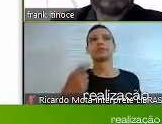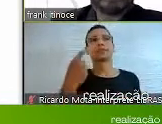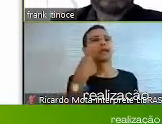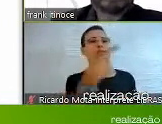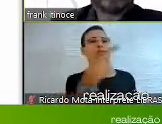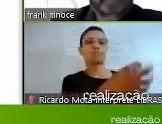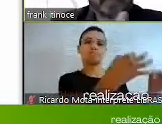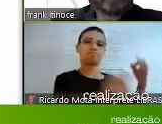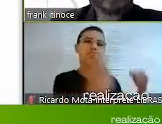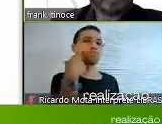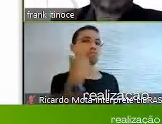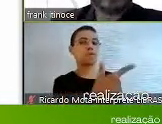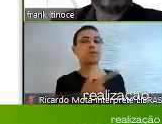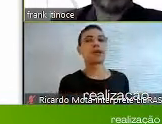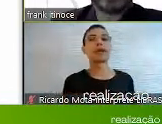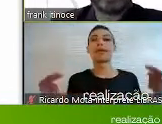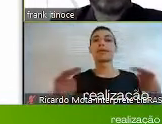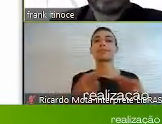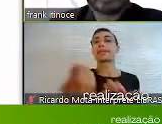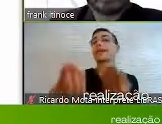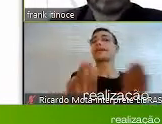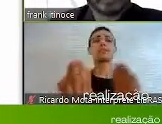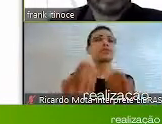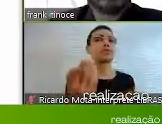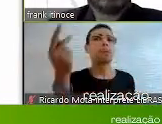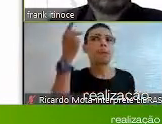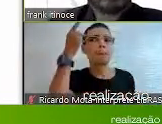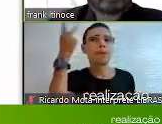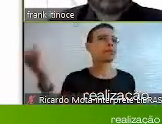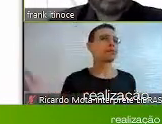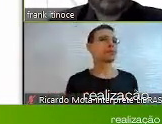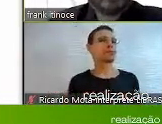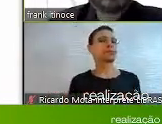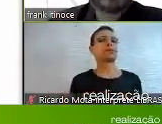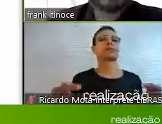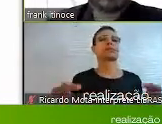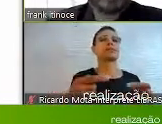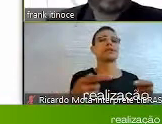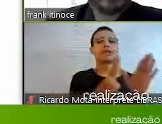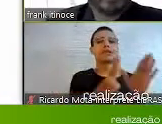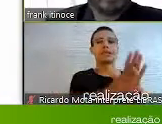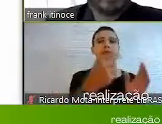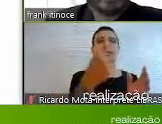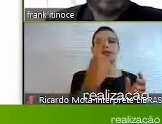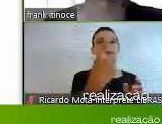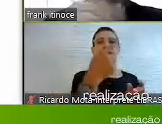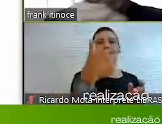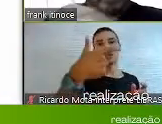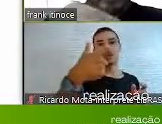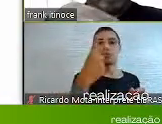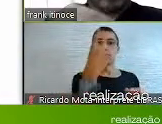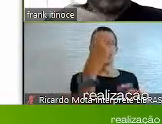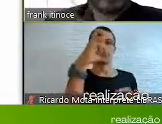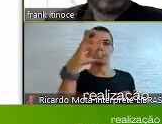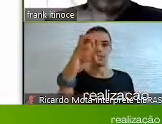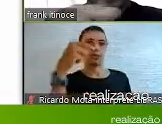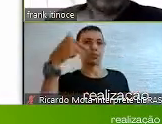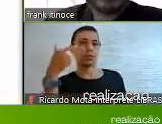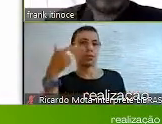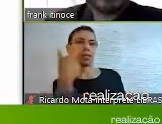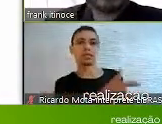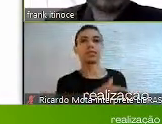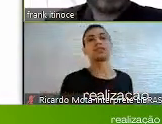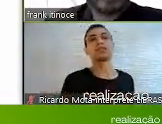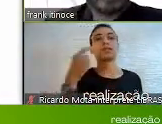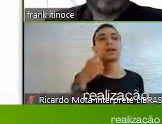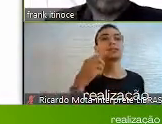Paulista, nessa Lei Complementar 1257. Bom, mas vindo para cá agora. Então, o que eu tenho? Eu tenho a Lei Complementar e